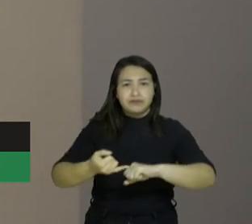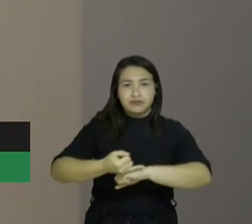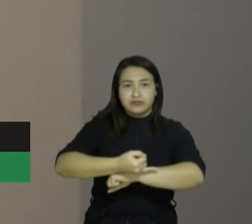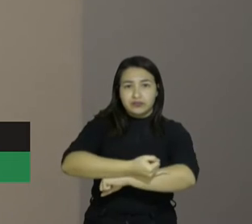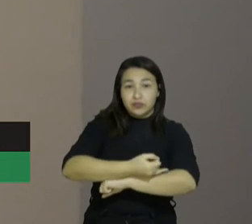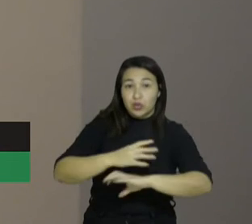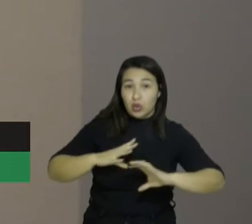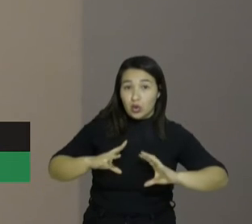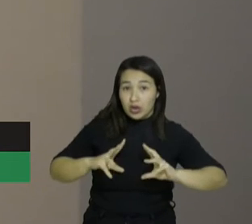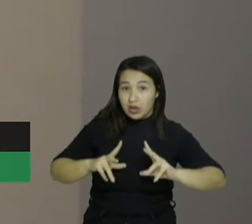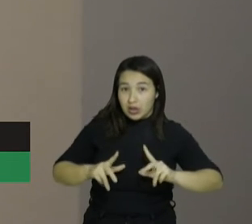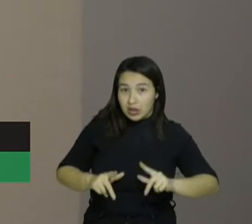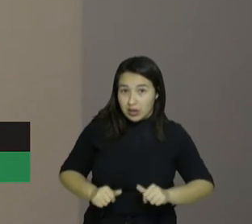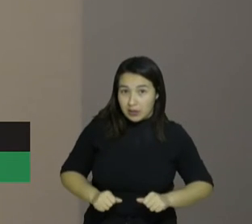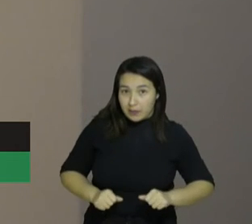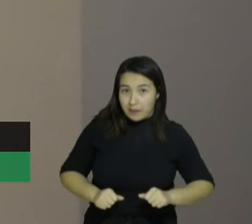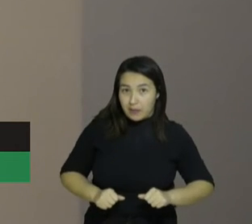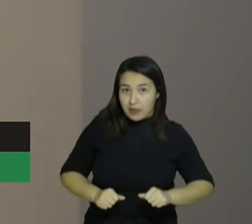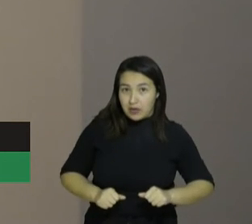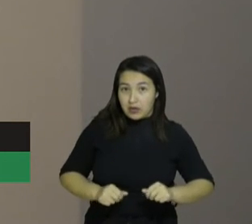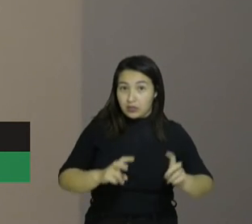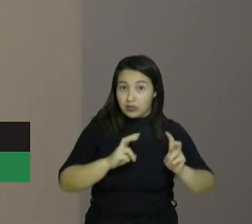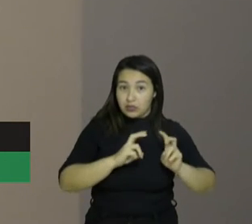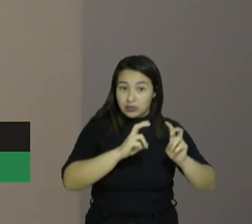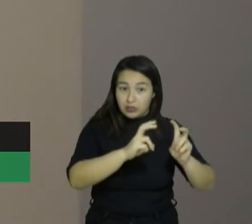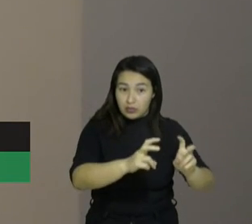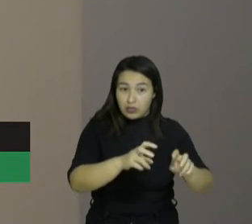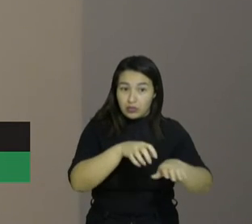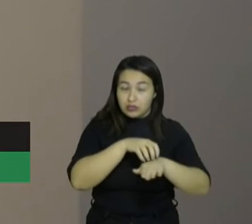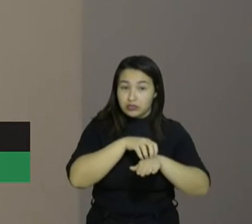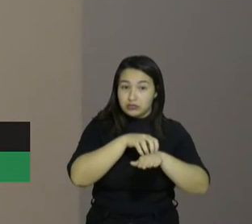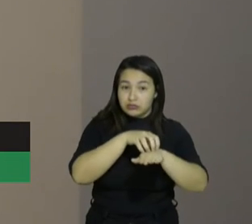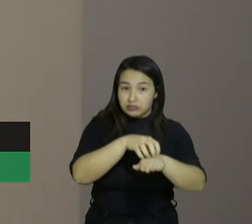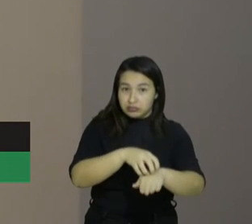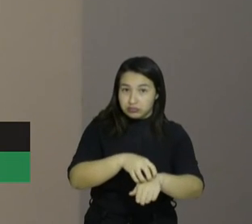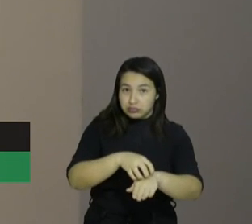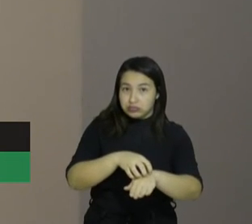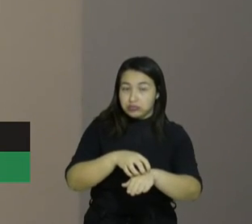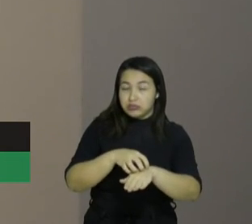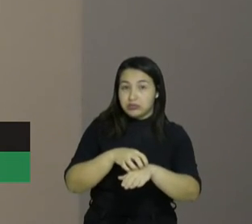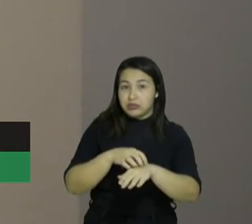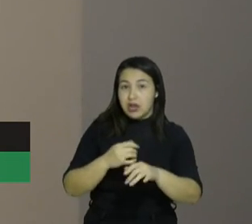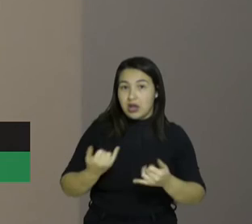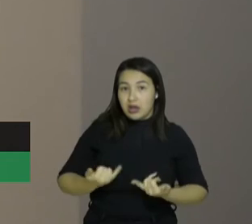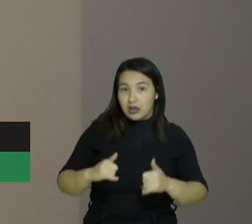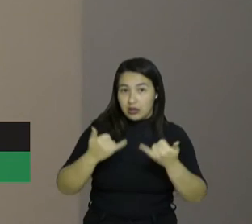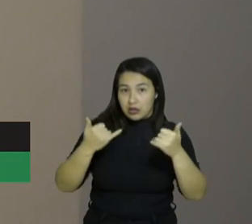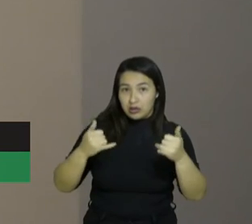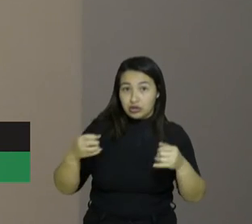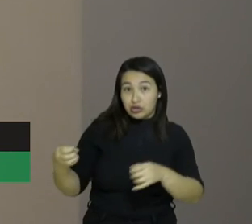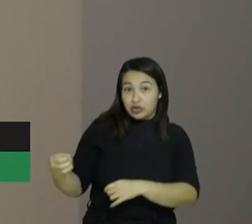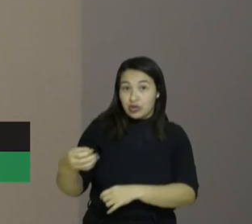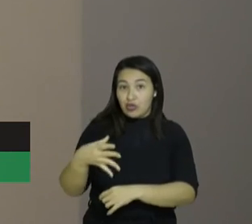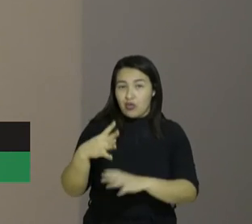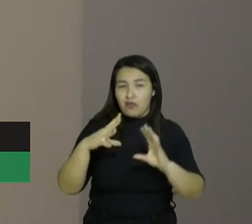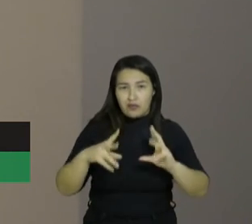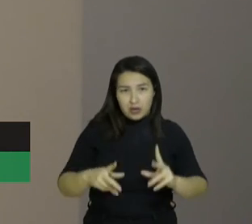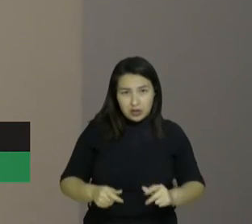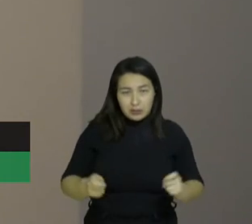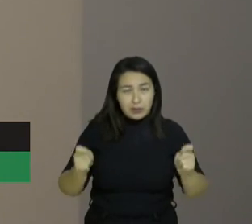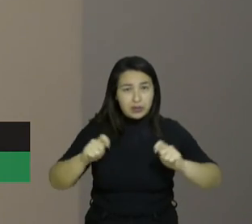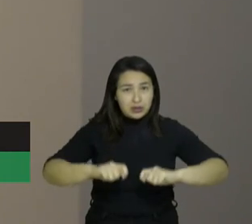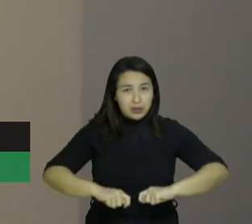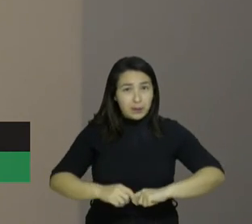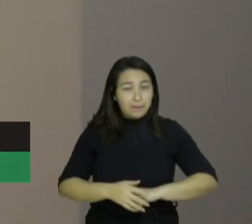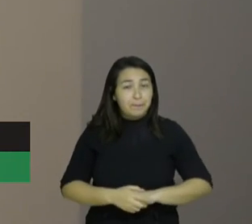limpas como transporte público movida em energia renovável são absolutamente cruciais a colaboração em pesquisas